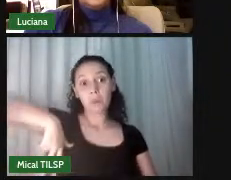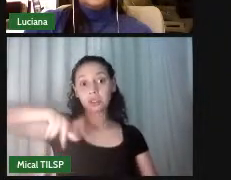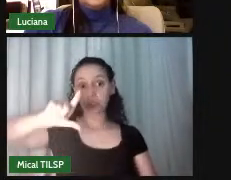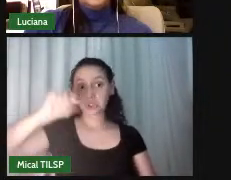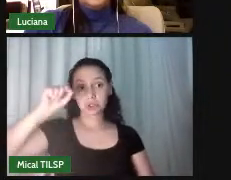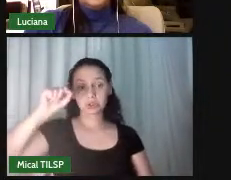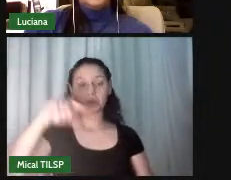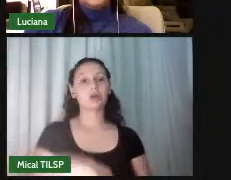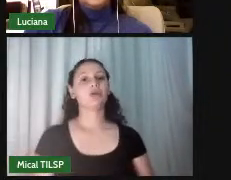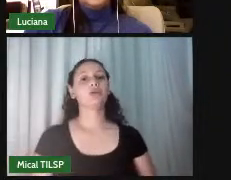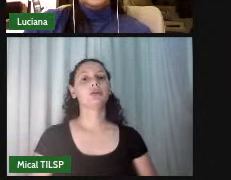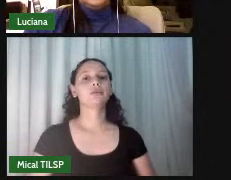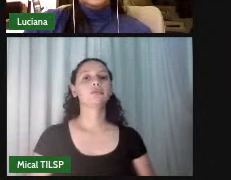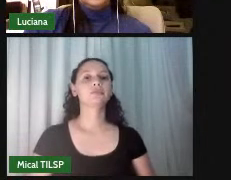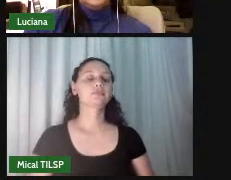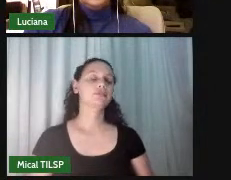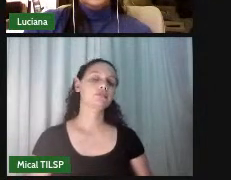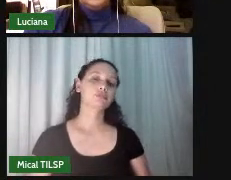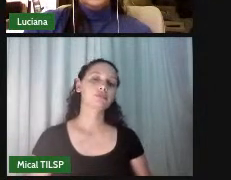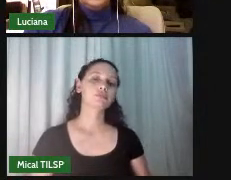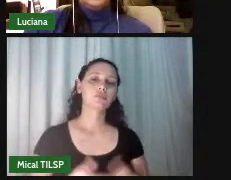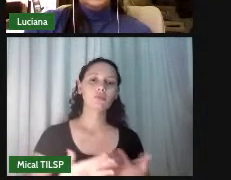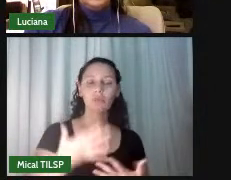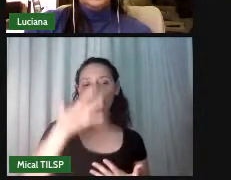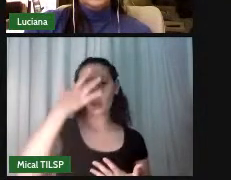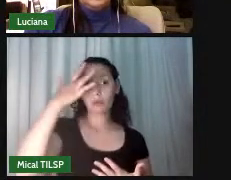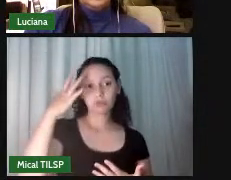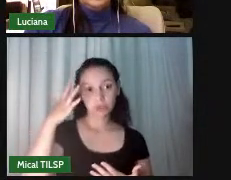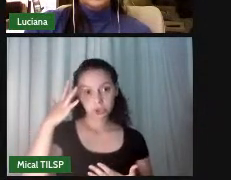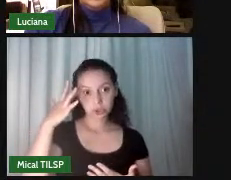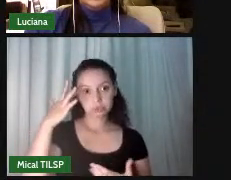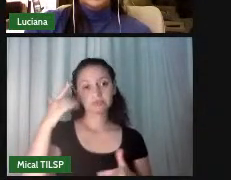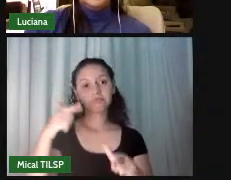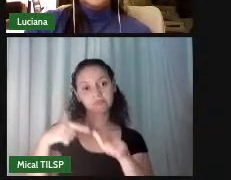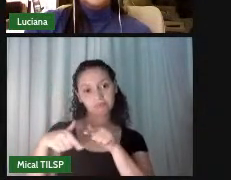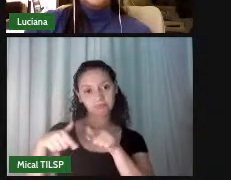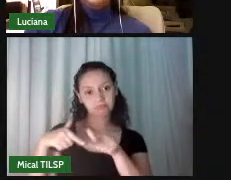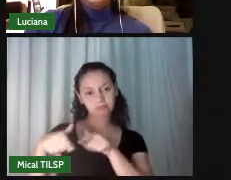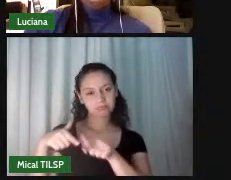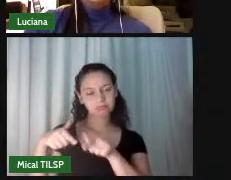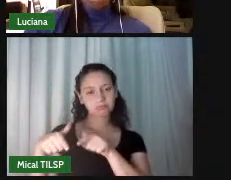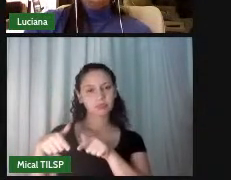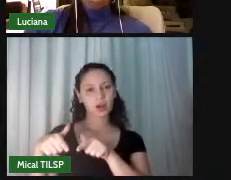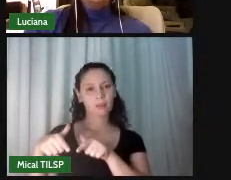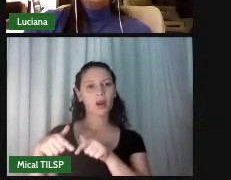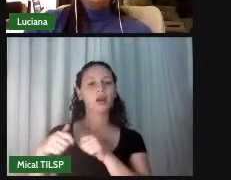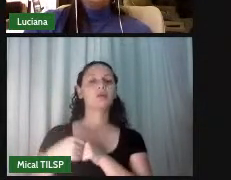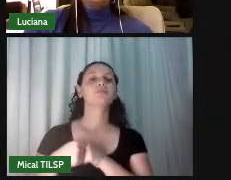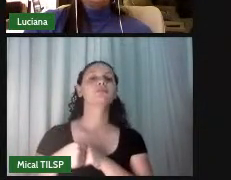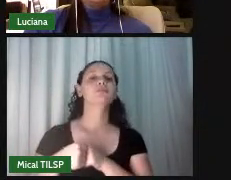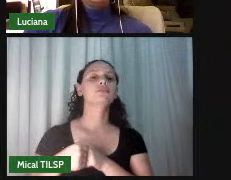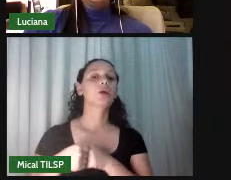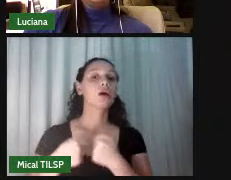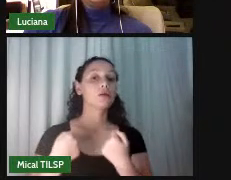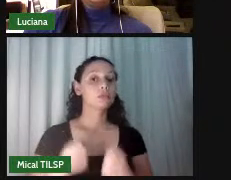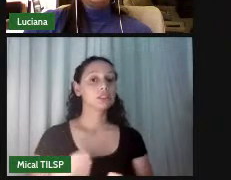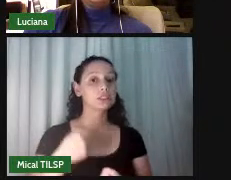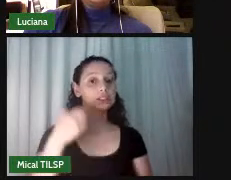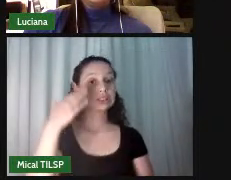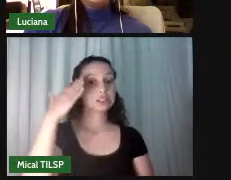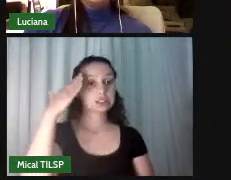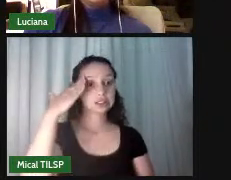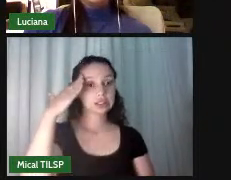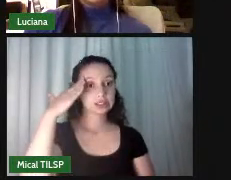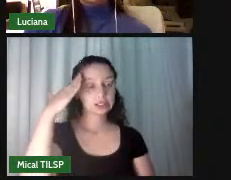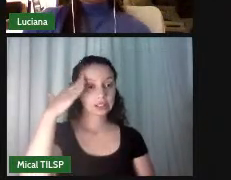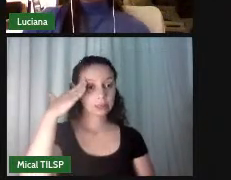Essa pessoa, esse servidor e algum empregado também tem que ter ciência de que há um limite